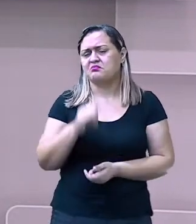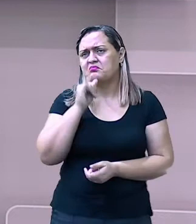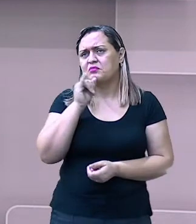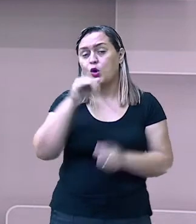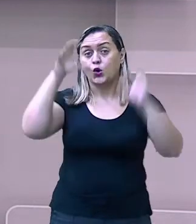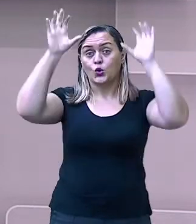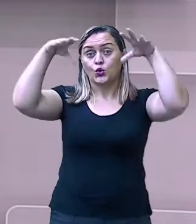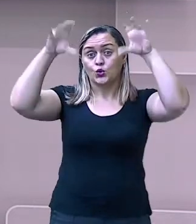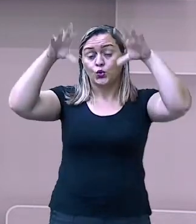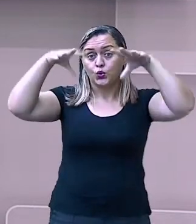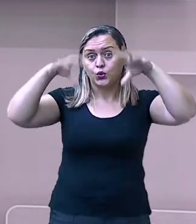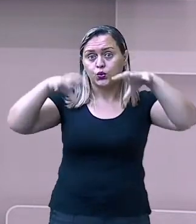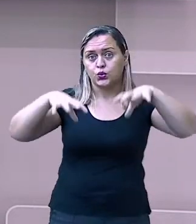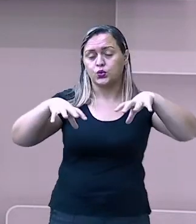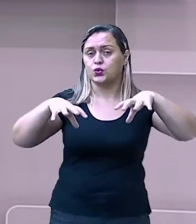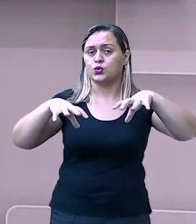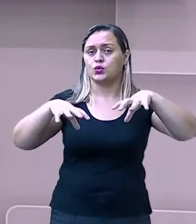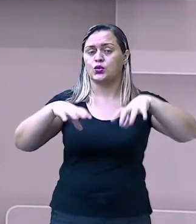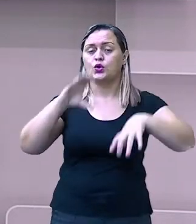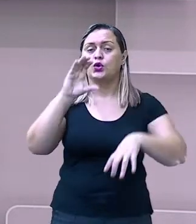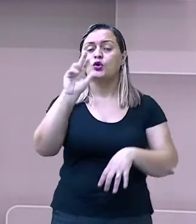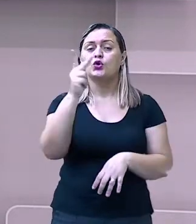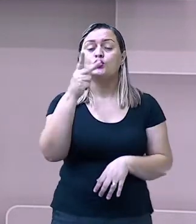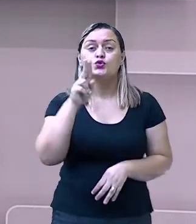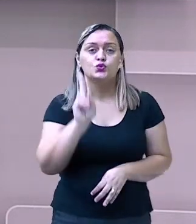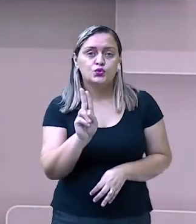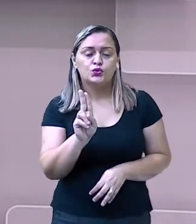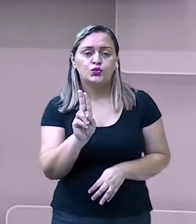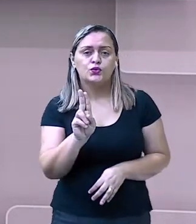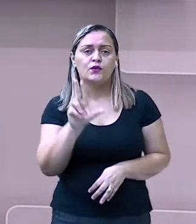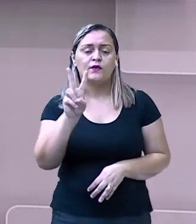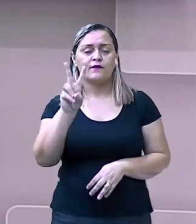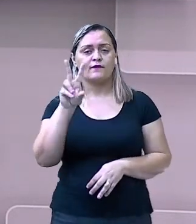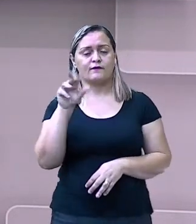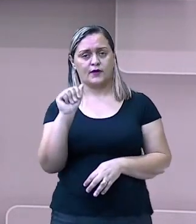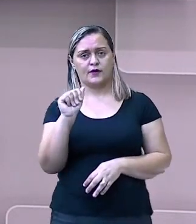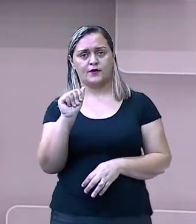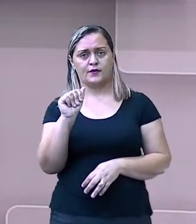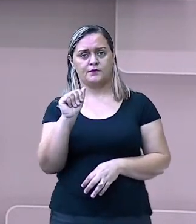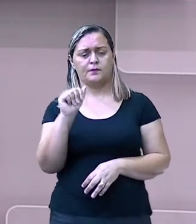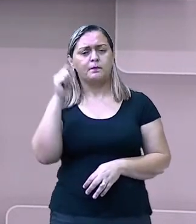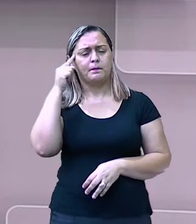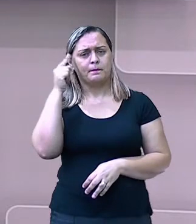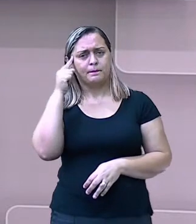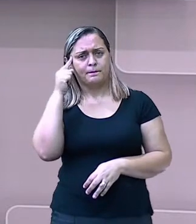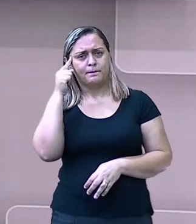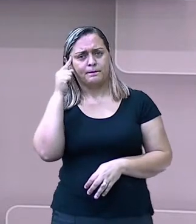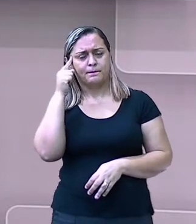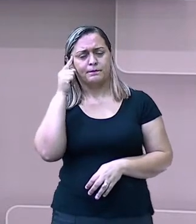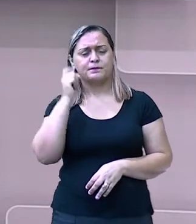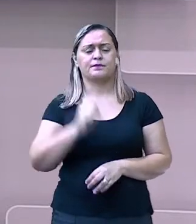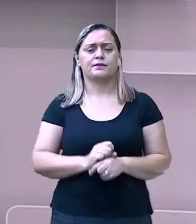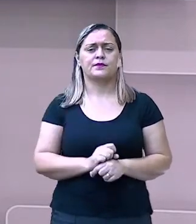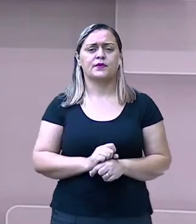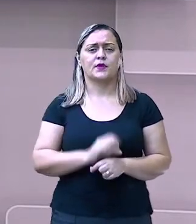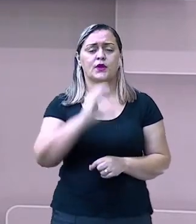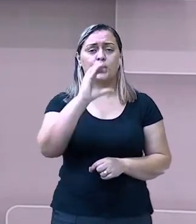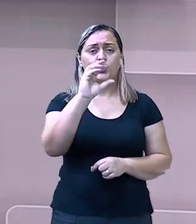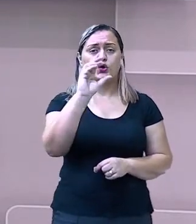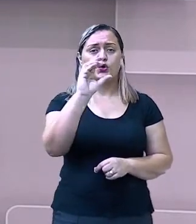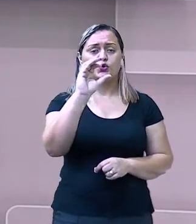Chu-va. É o som que a minha boca emite em uma vez só. Então, ó, chu. Eu falei chu. E